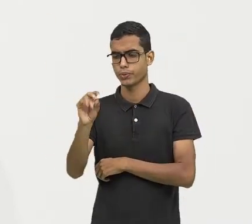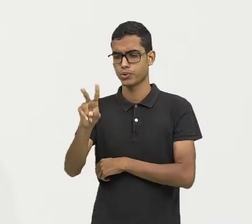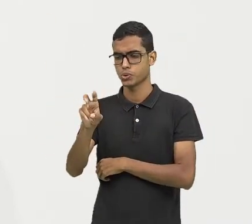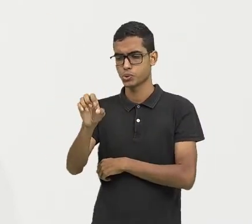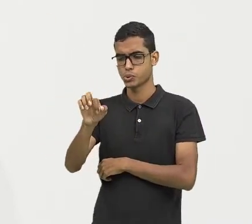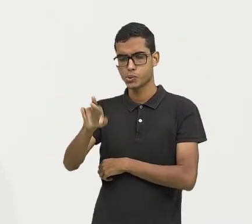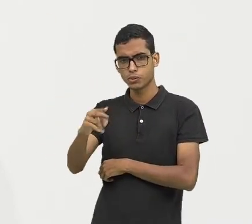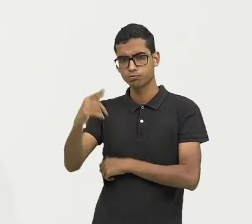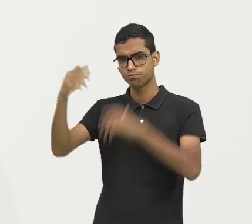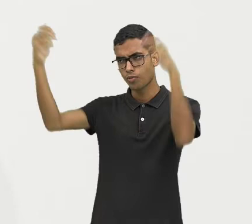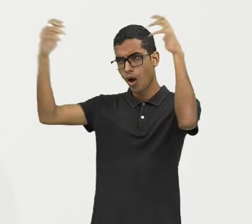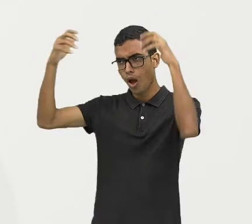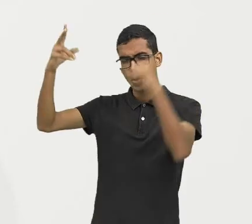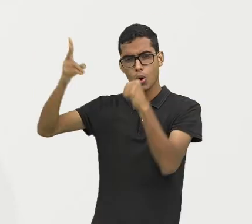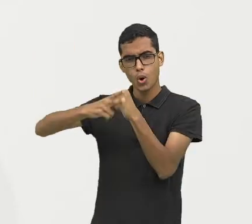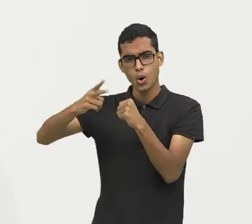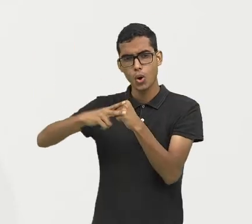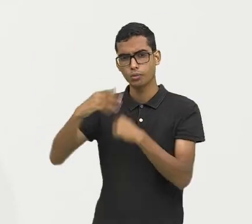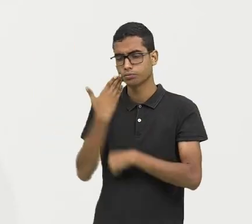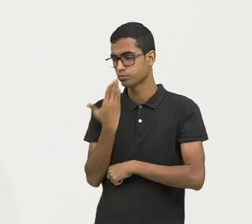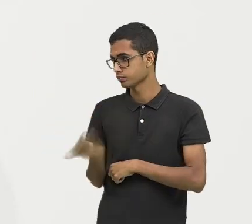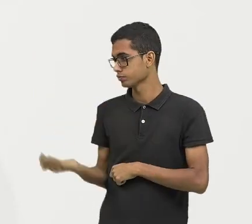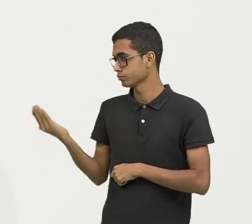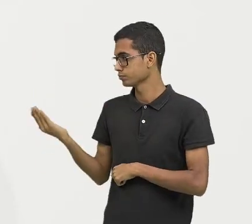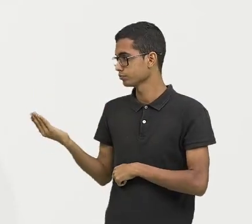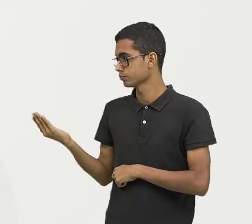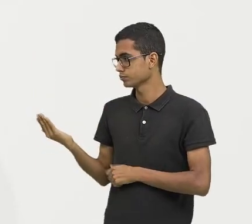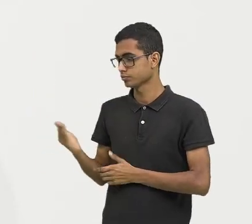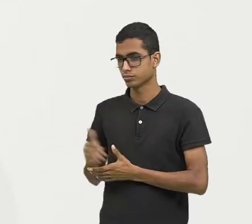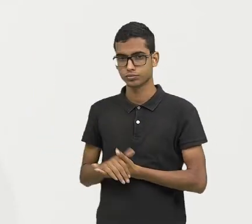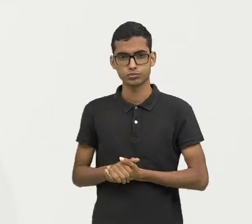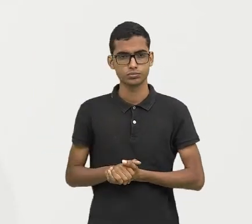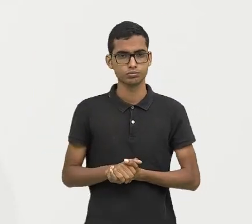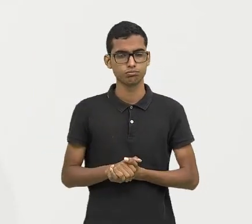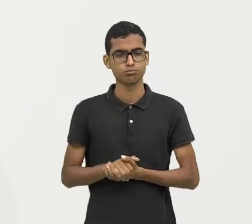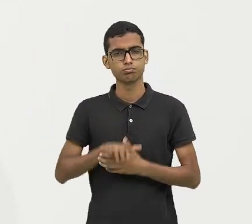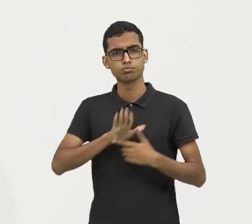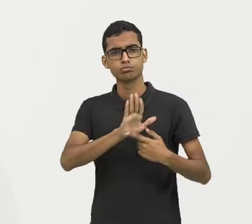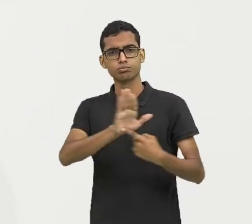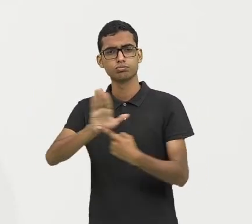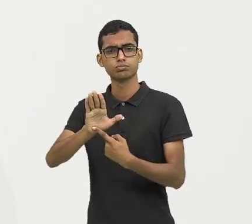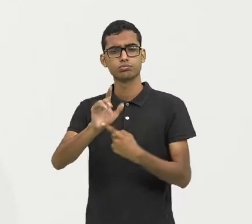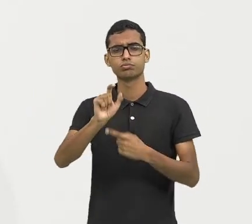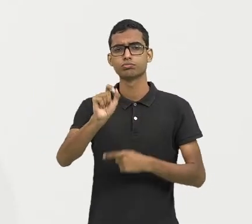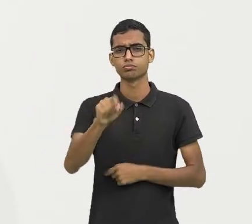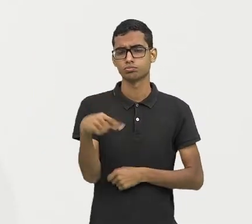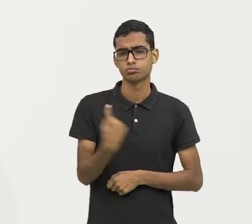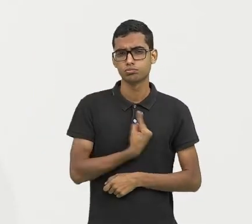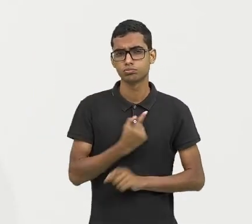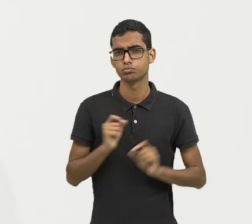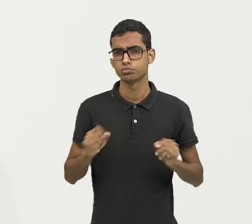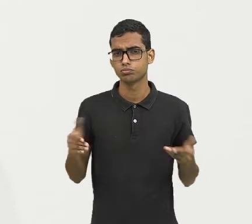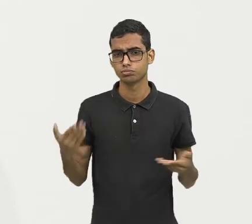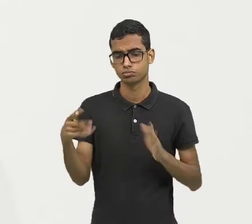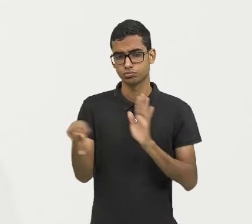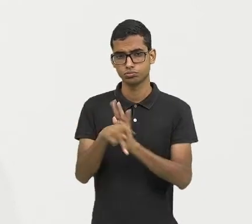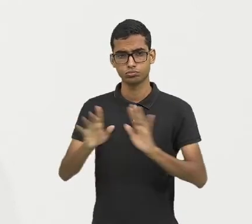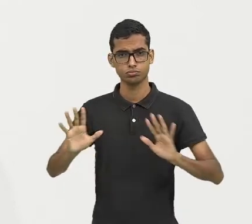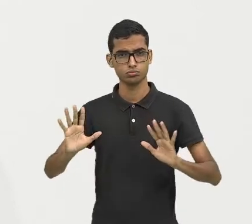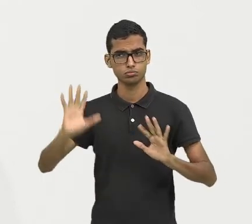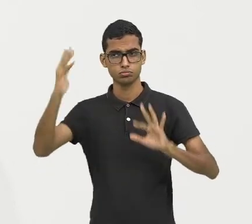Observem que o nosso verbo aqui, ele expressa o que para a gente? Um